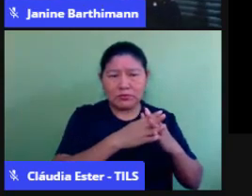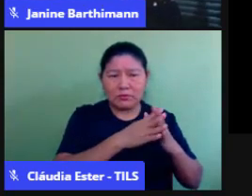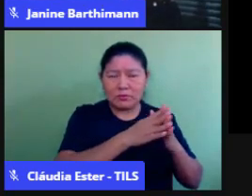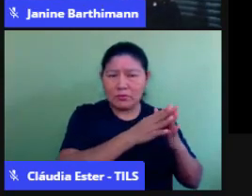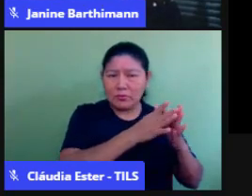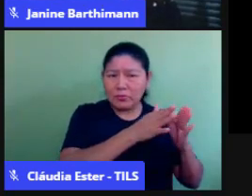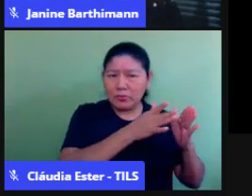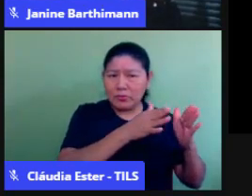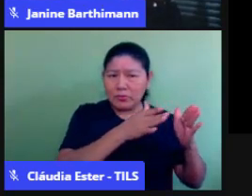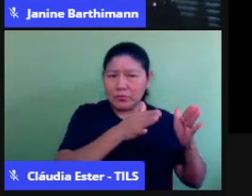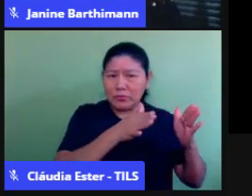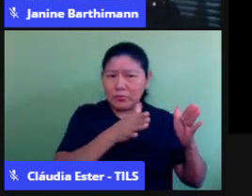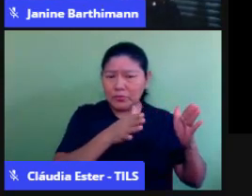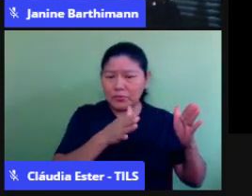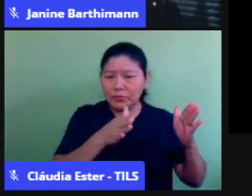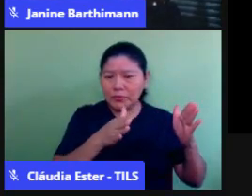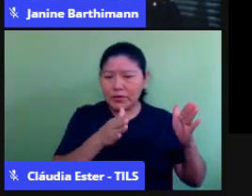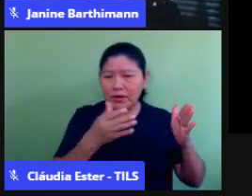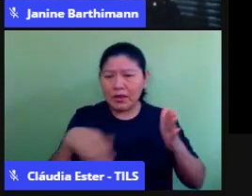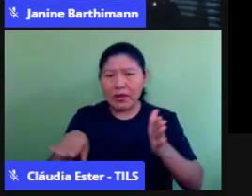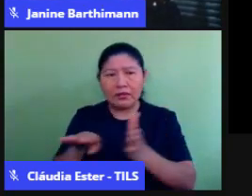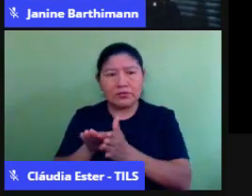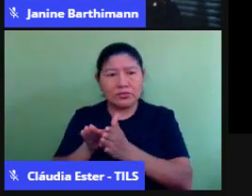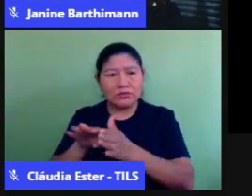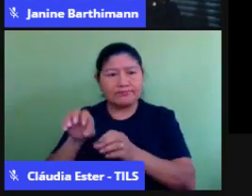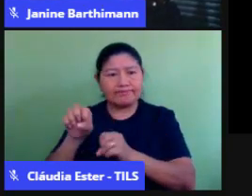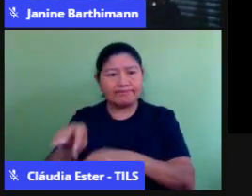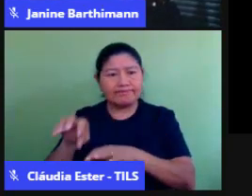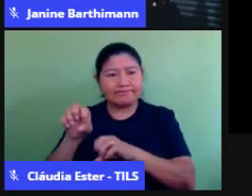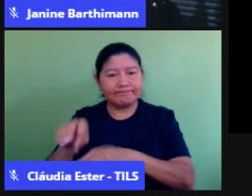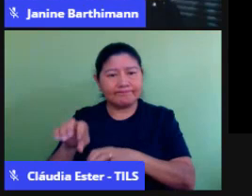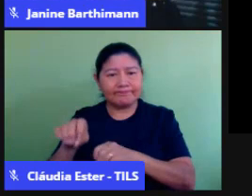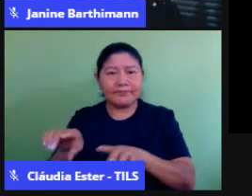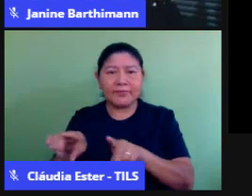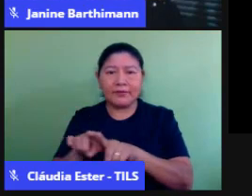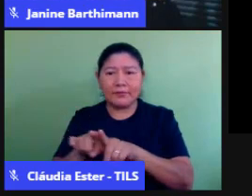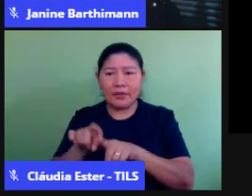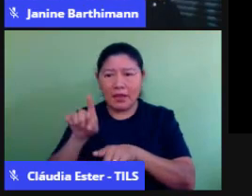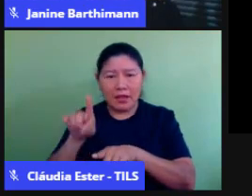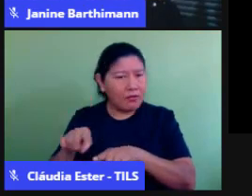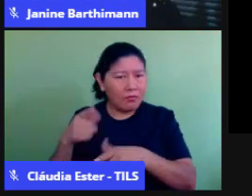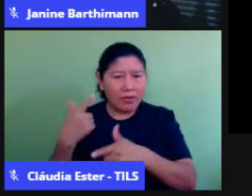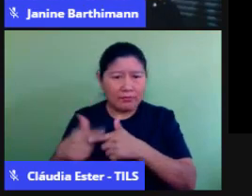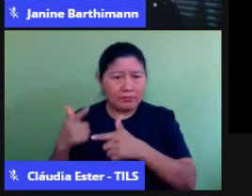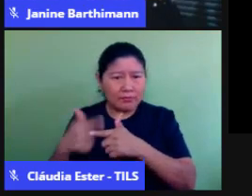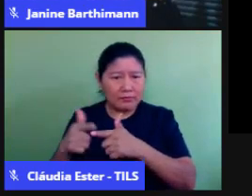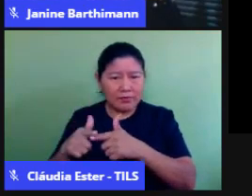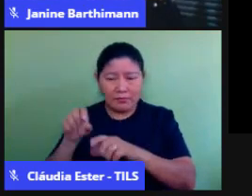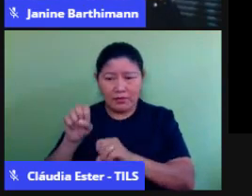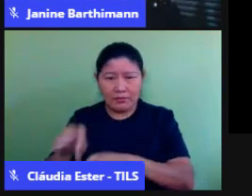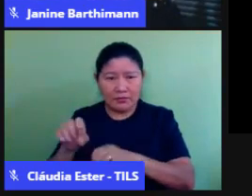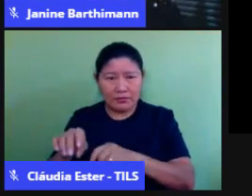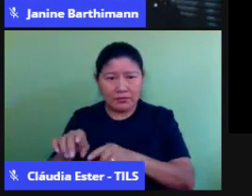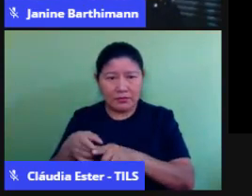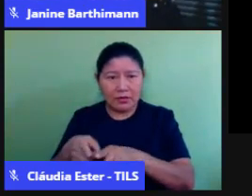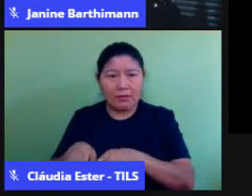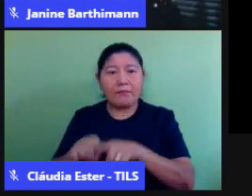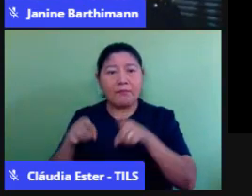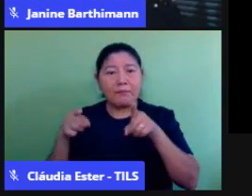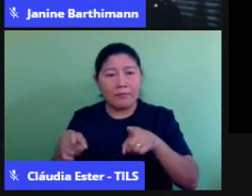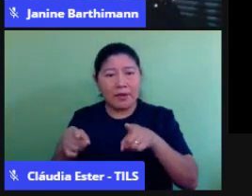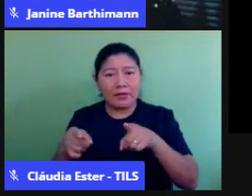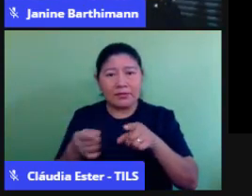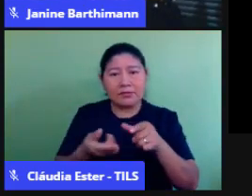vivemos crises na educação que não são crises da educação propriamente dita. São crises sociais